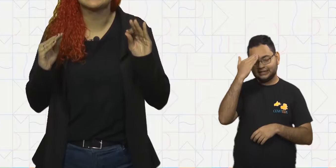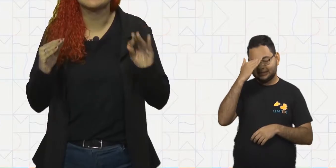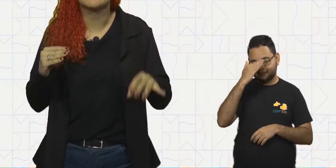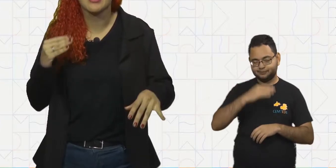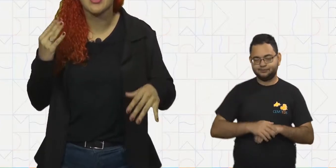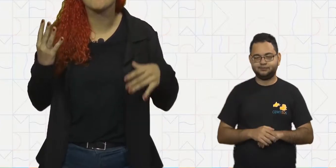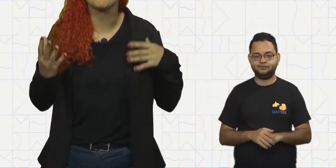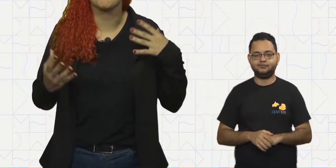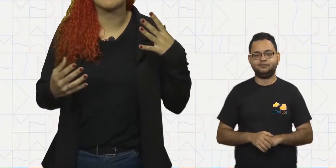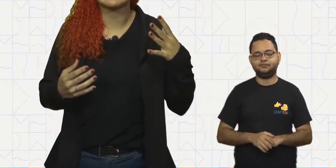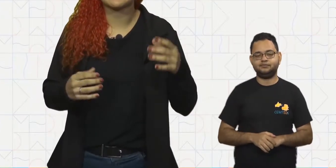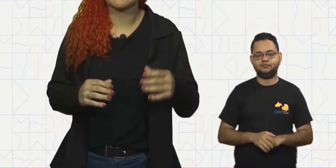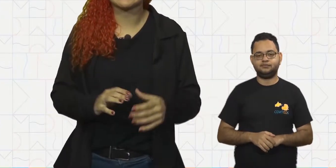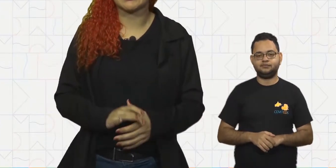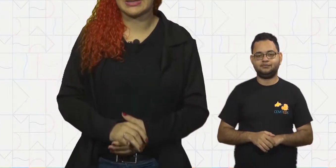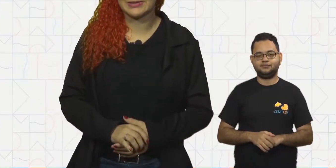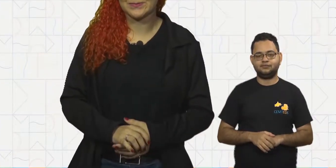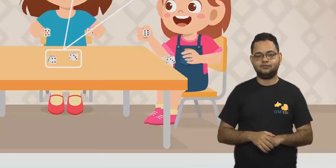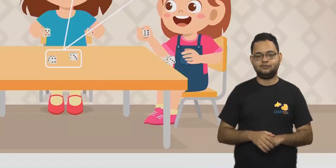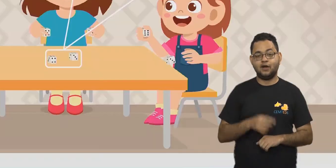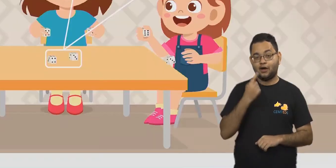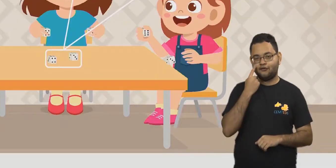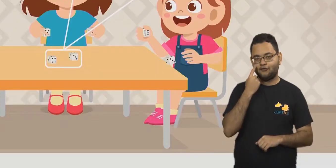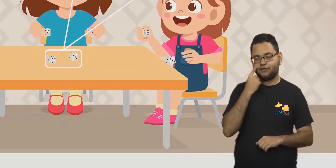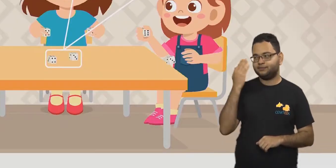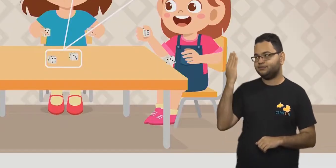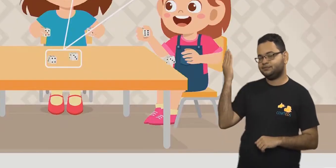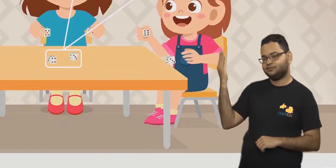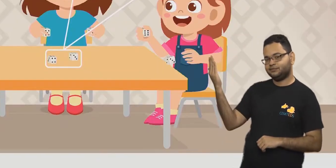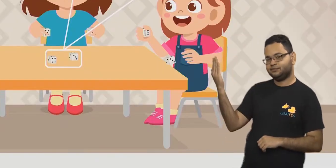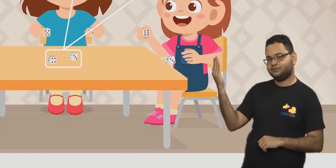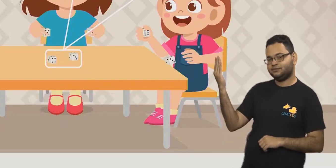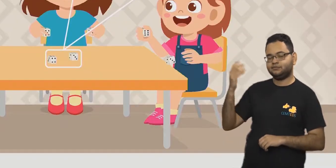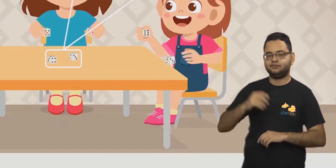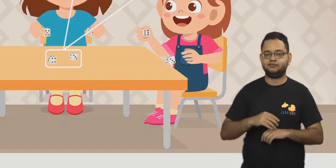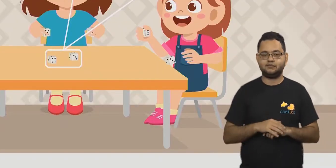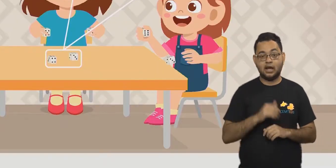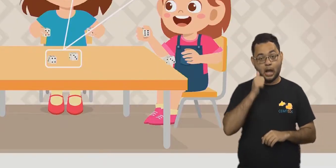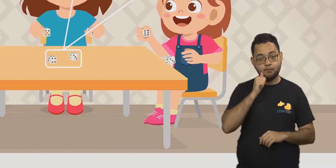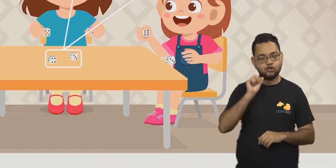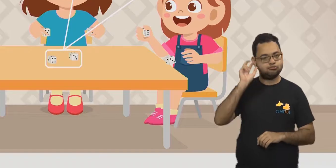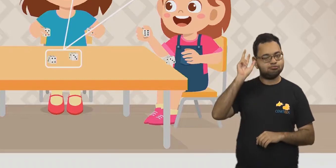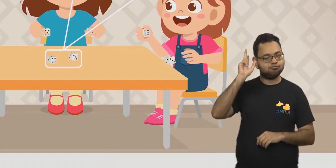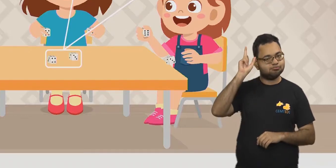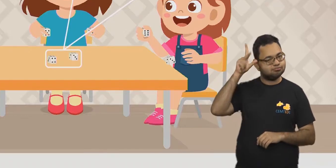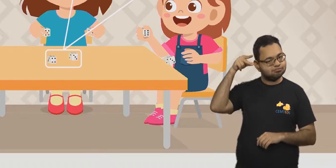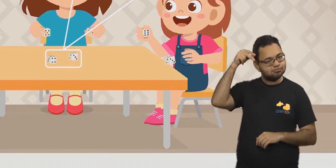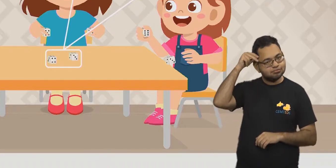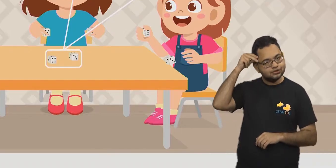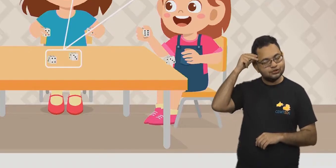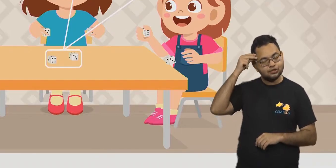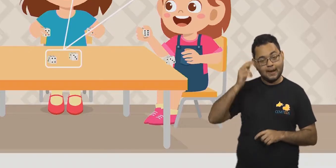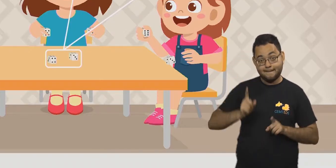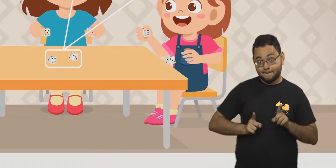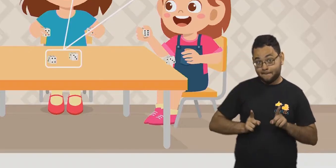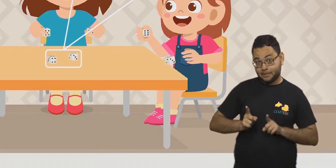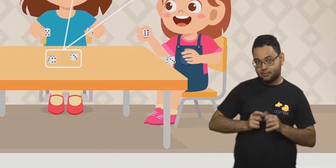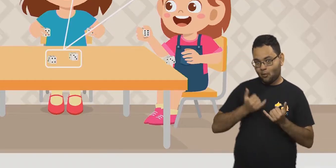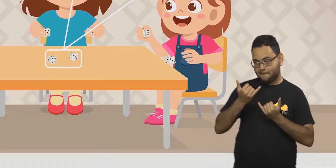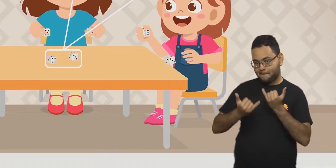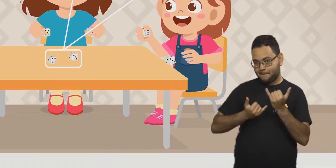o direitinho algumas situações Vejam Só crianças a Tainá ela está brincando